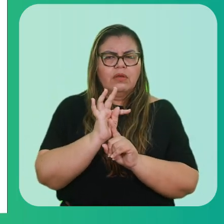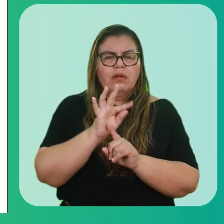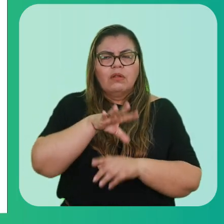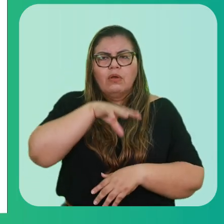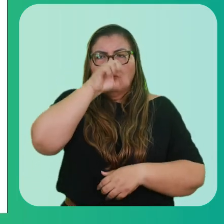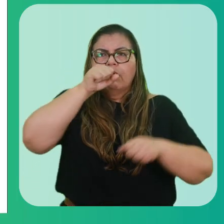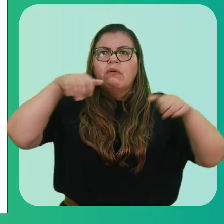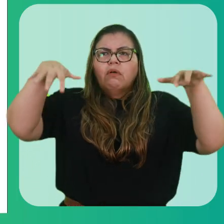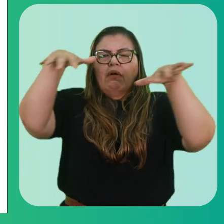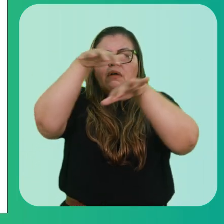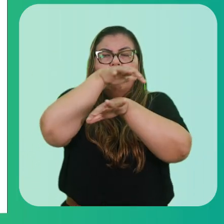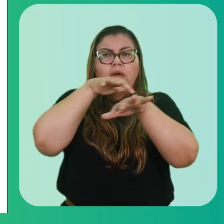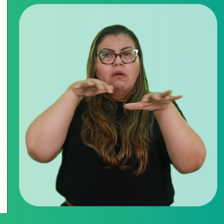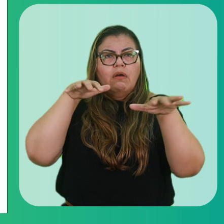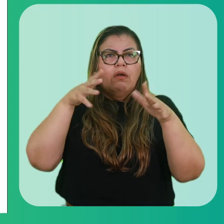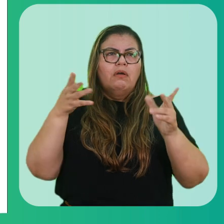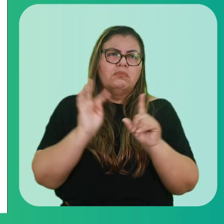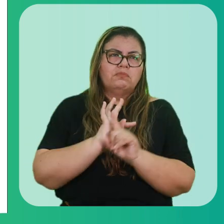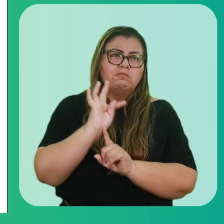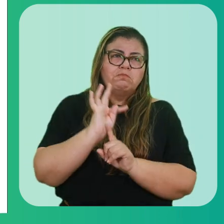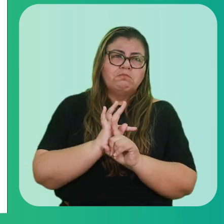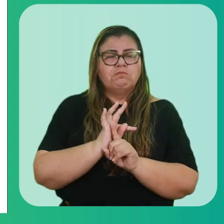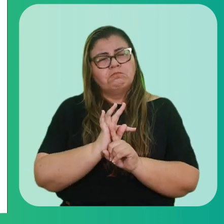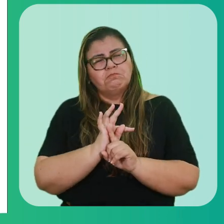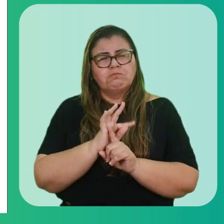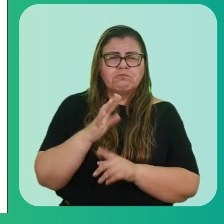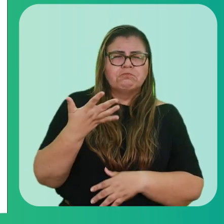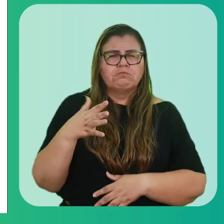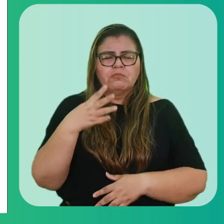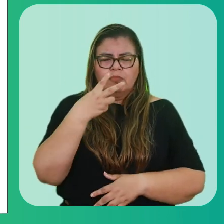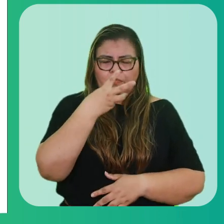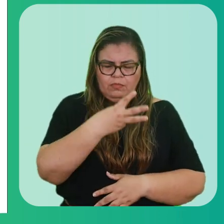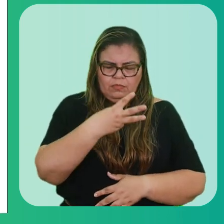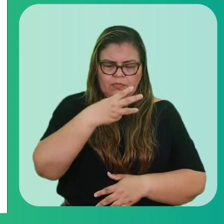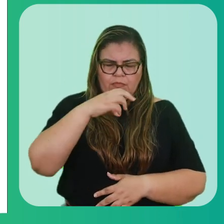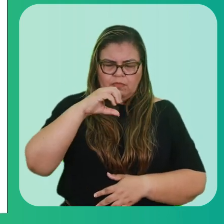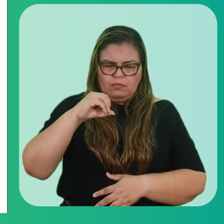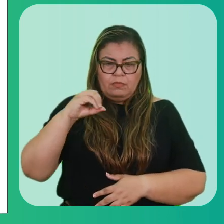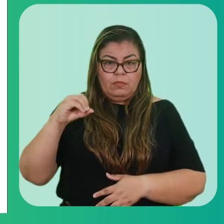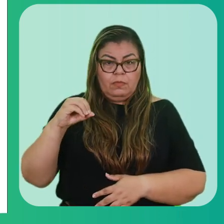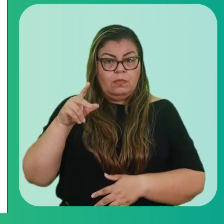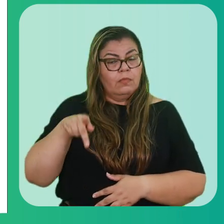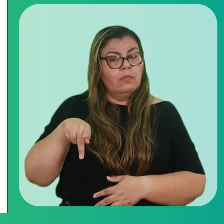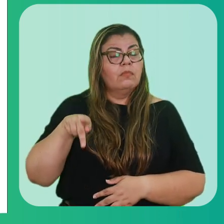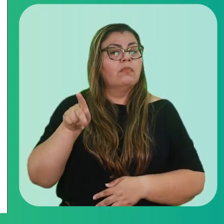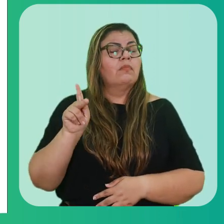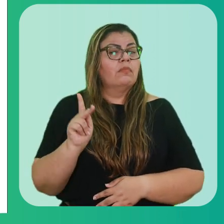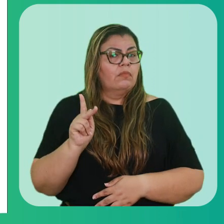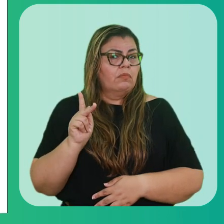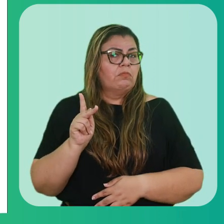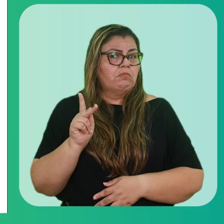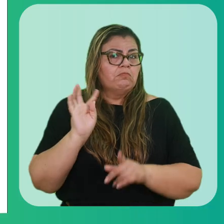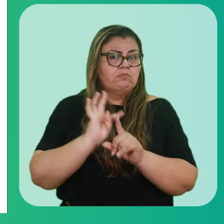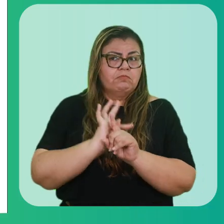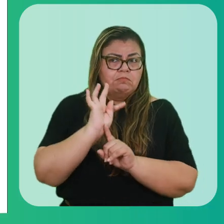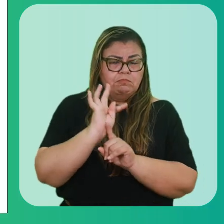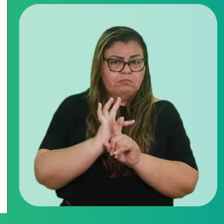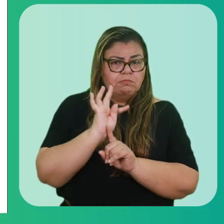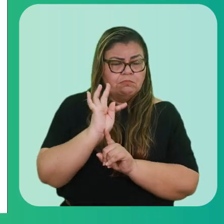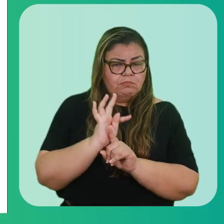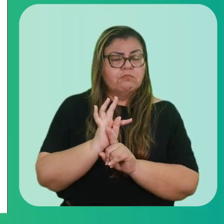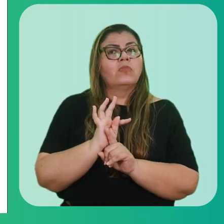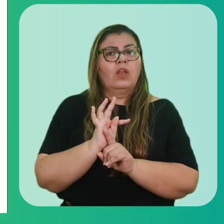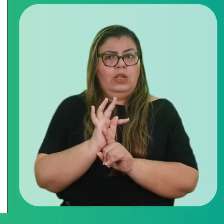o ar atmosférico se encontra, uma temperatura de aproximadamente uns 300 kelvins, eu diria que essa temperatura